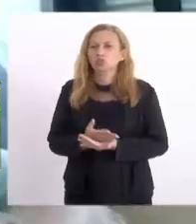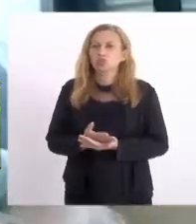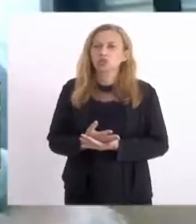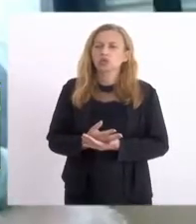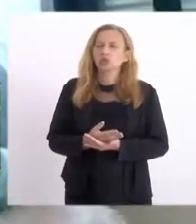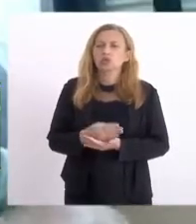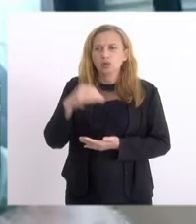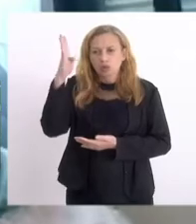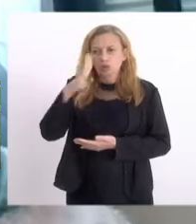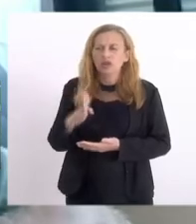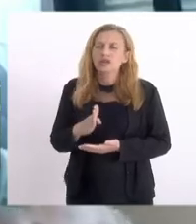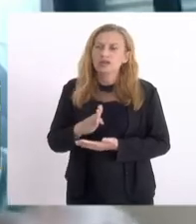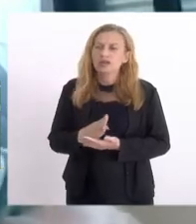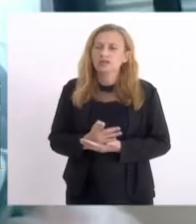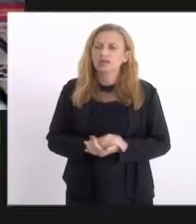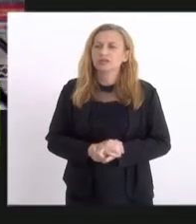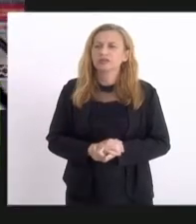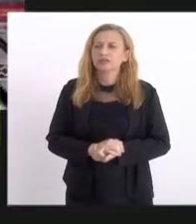o Brasil, que bom...